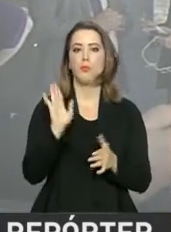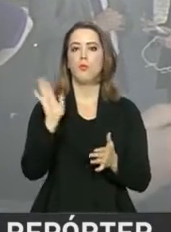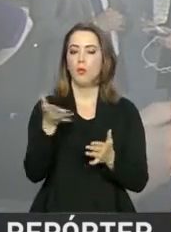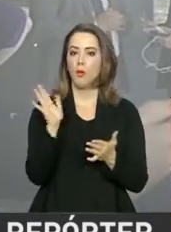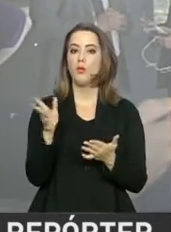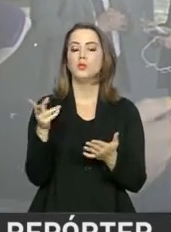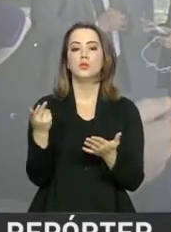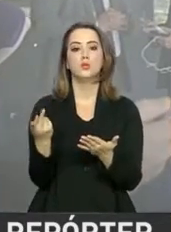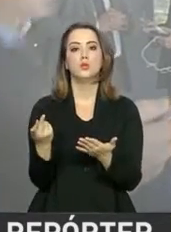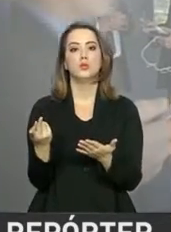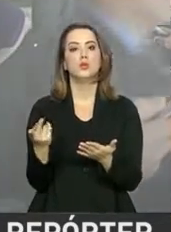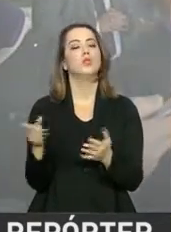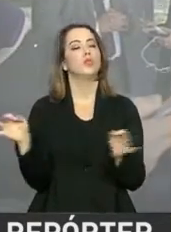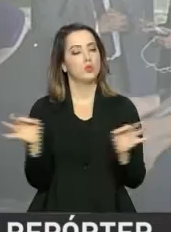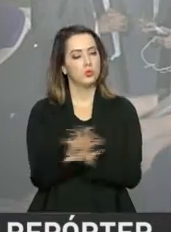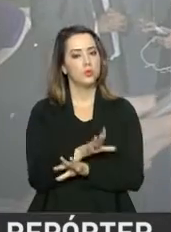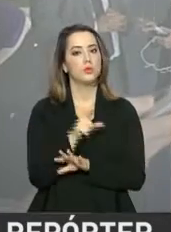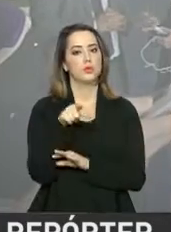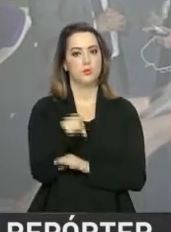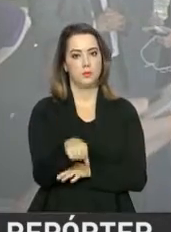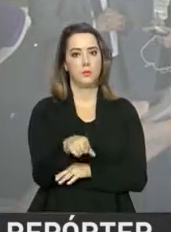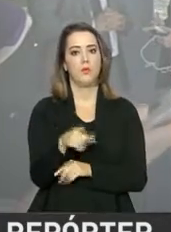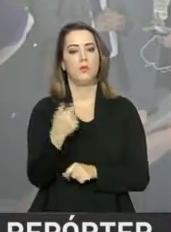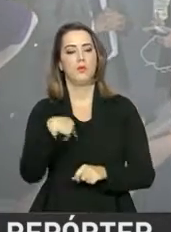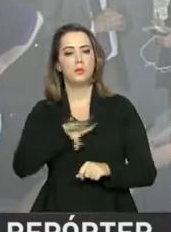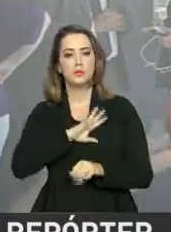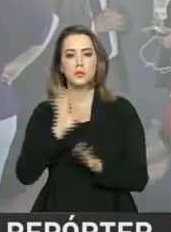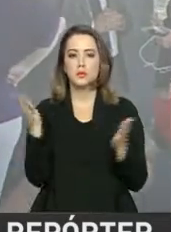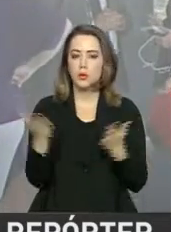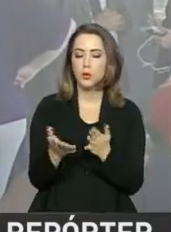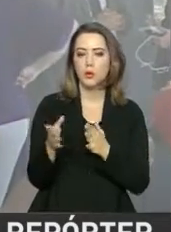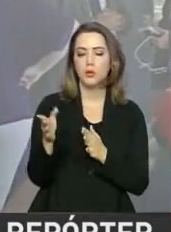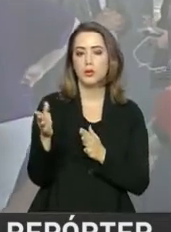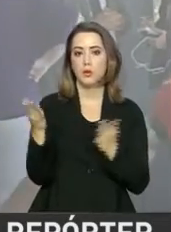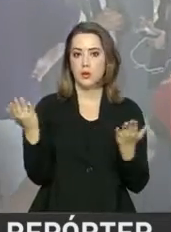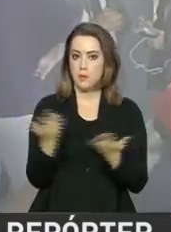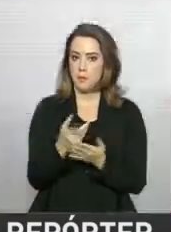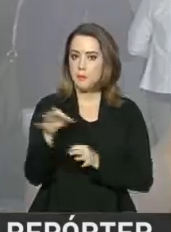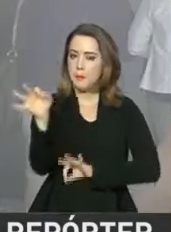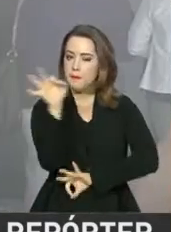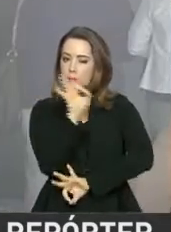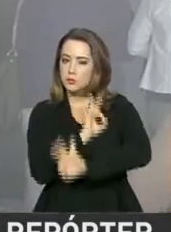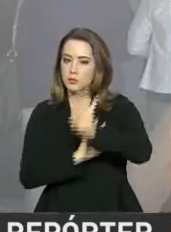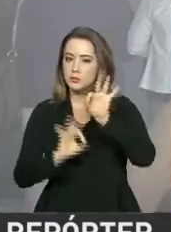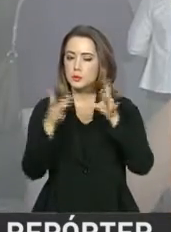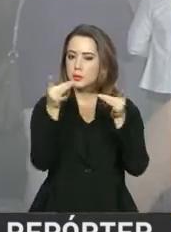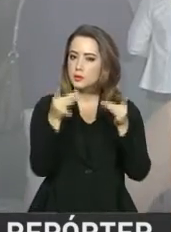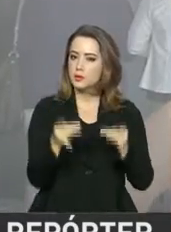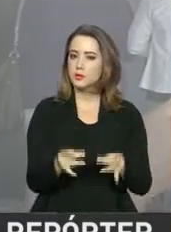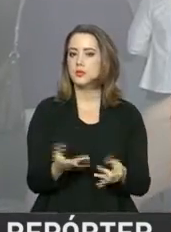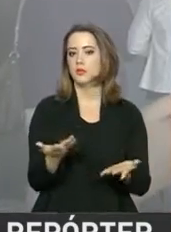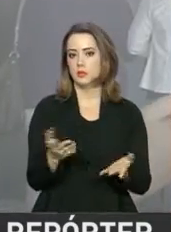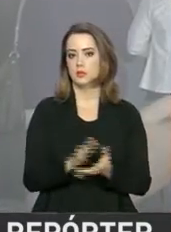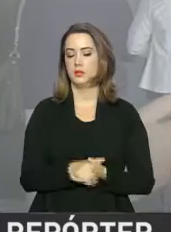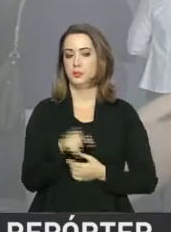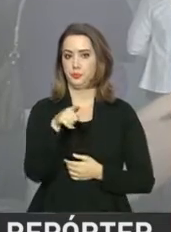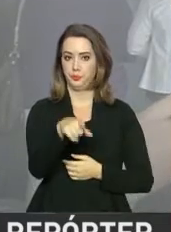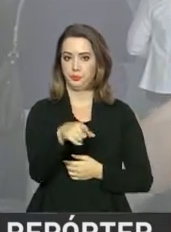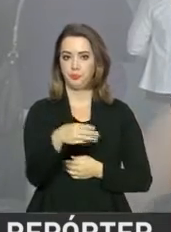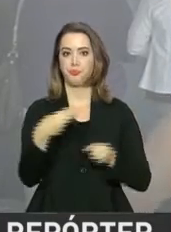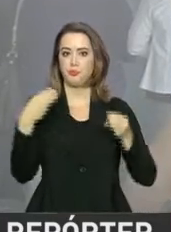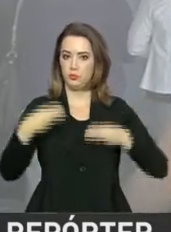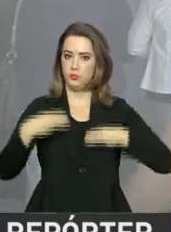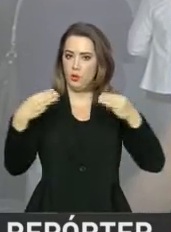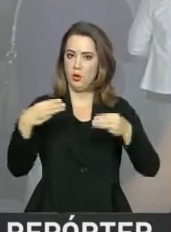já estão concluídas. Nós estamos agora na fase de ajustes finais. O Ministério da Defesa precisa,